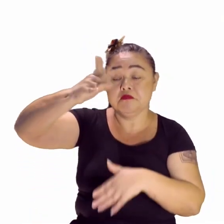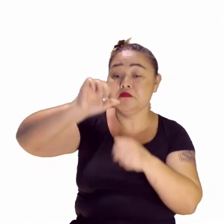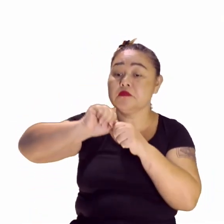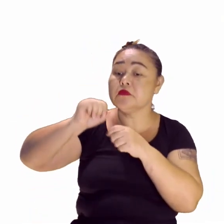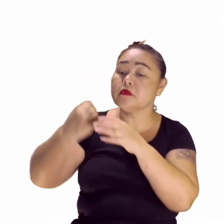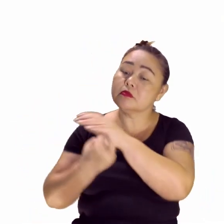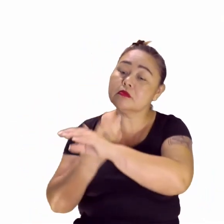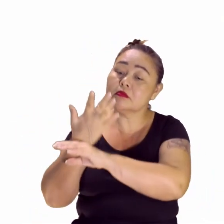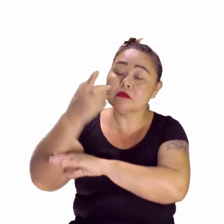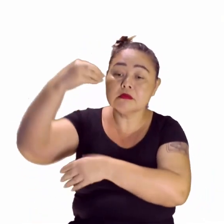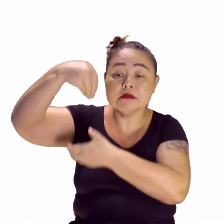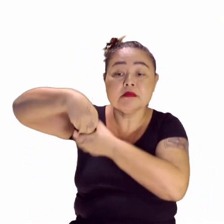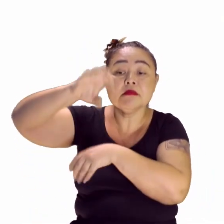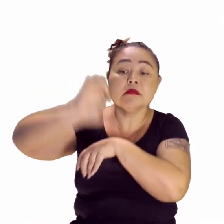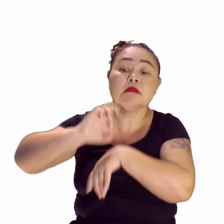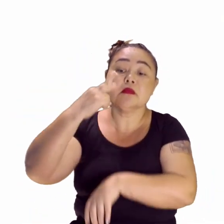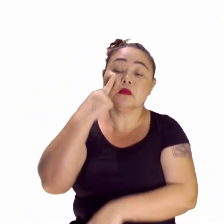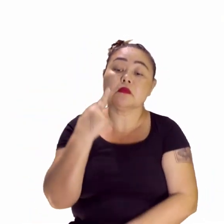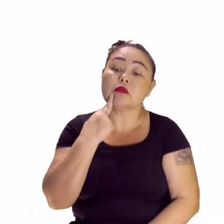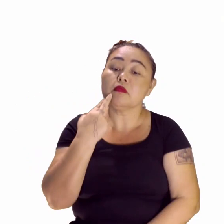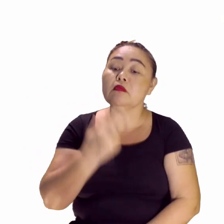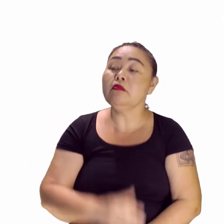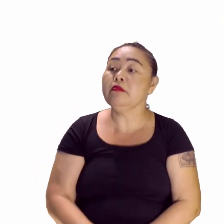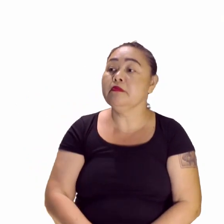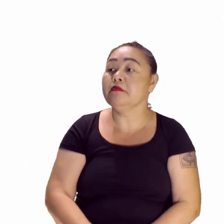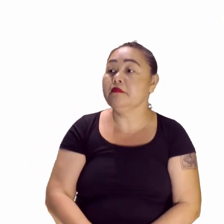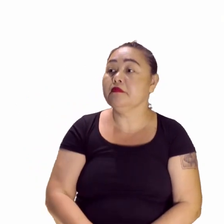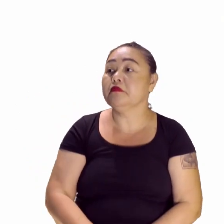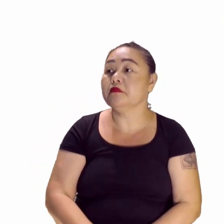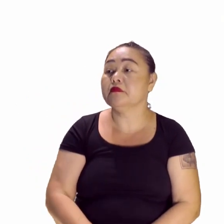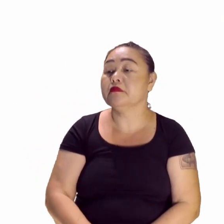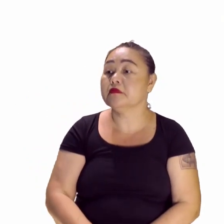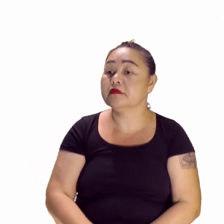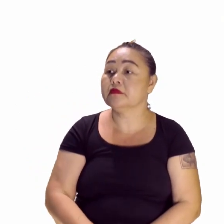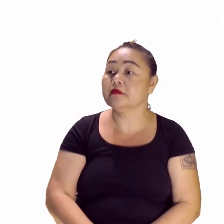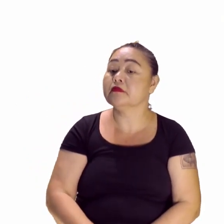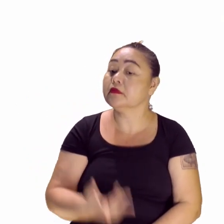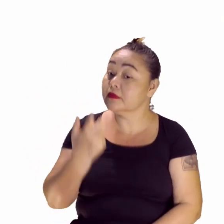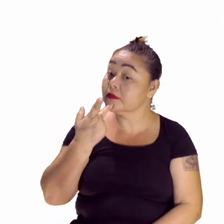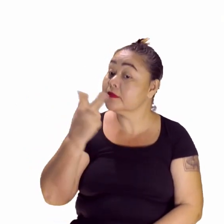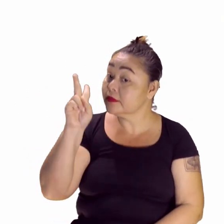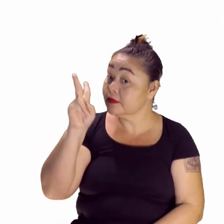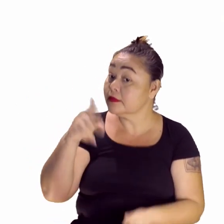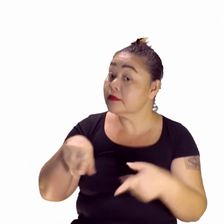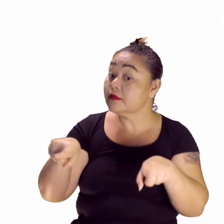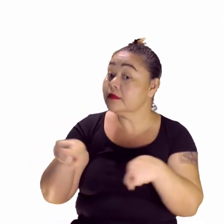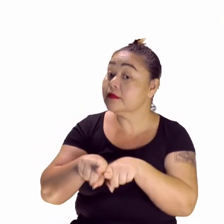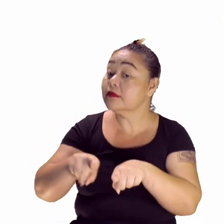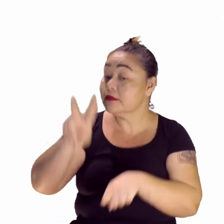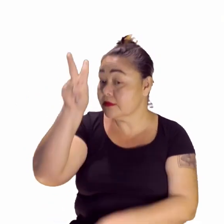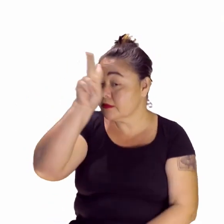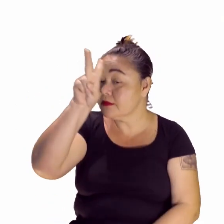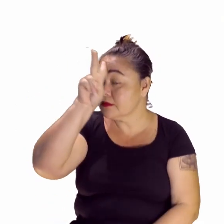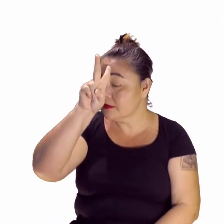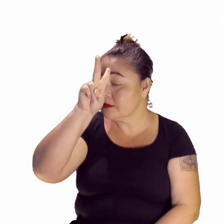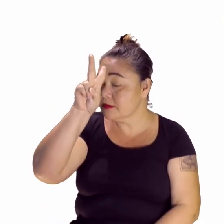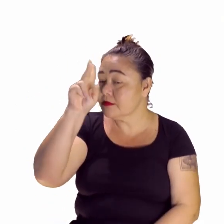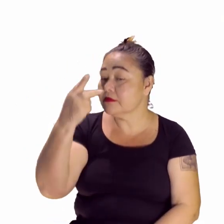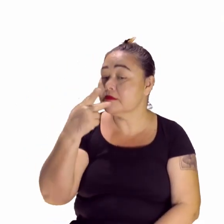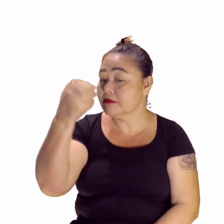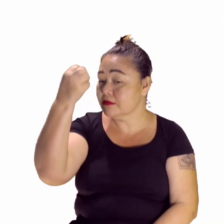produtivas dentro do Estado de Rondônia é e Vale também relembrar né Rogério destacar